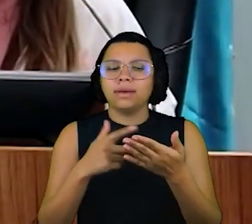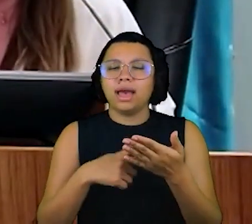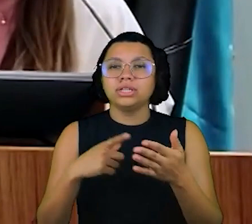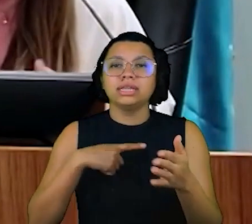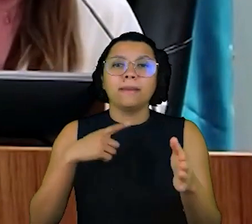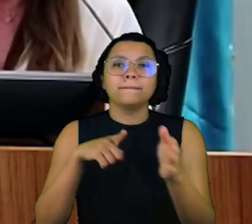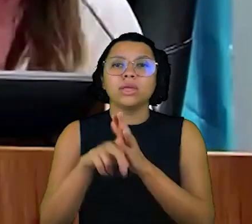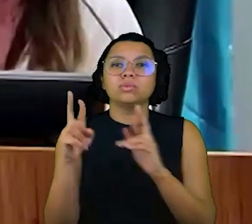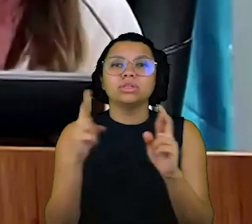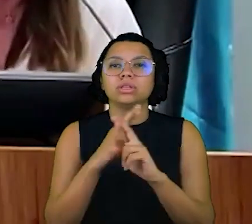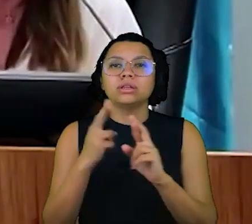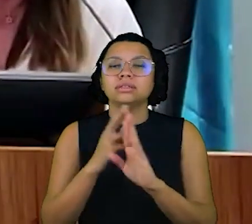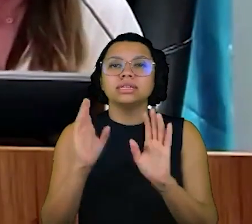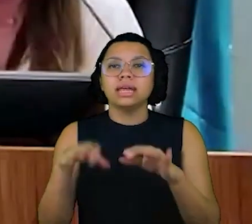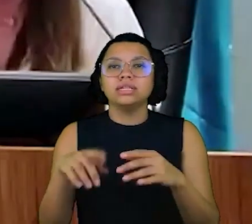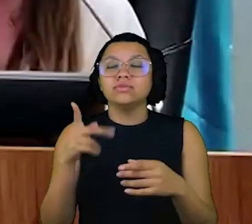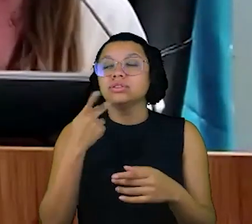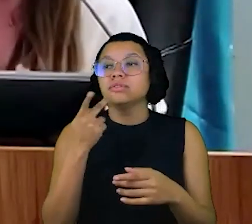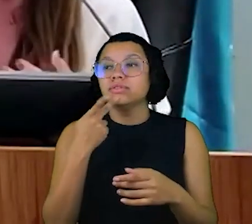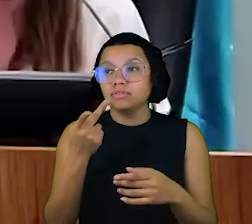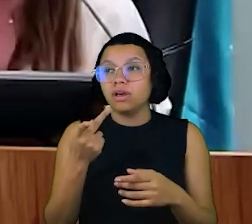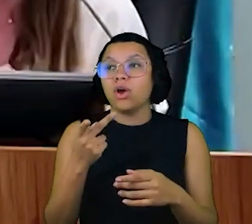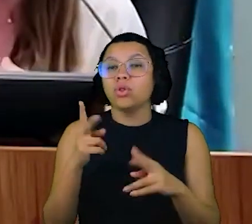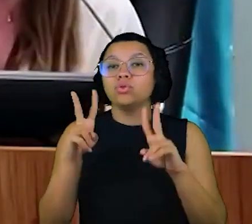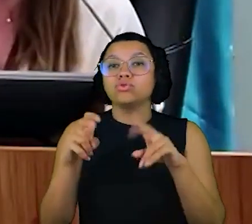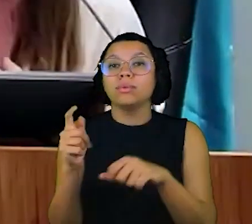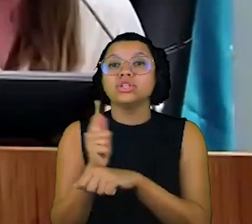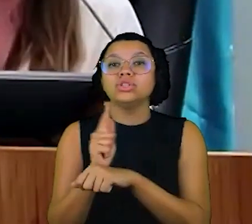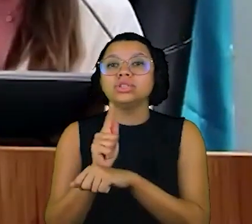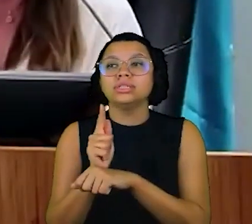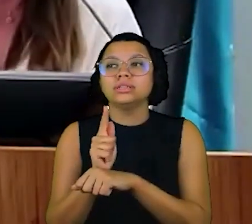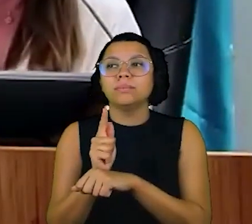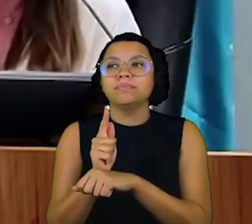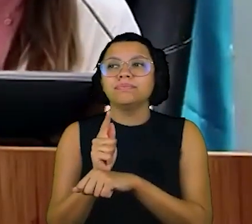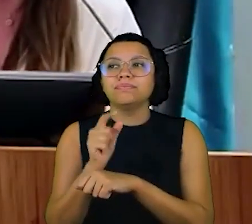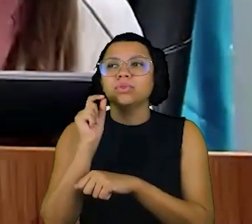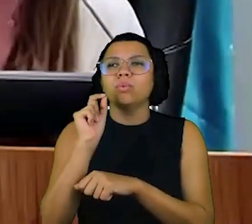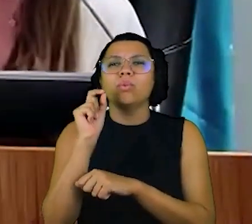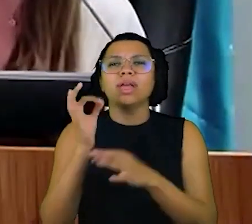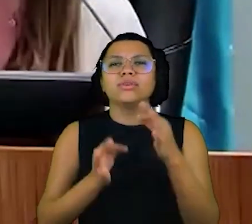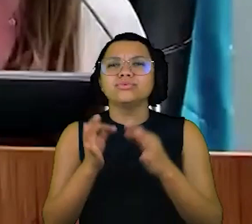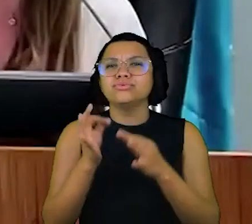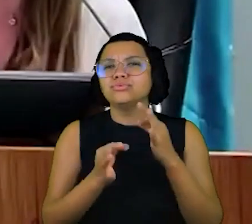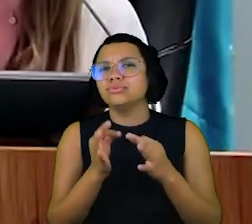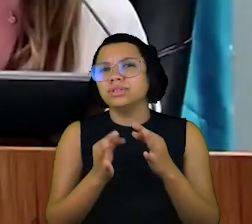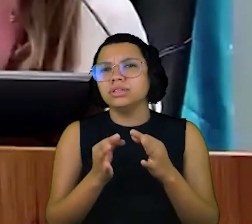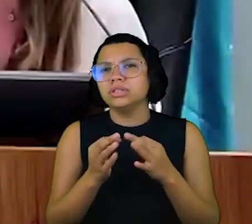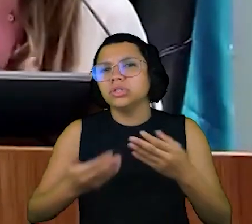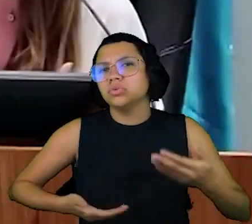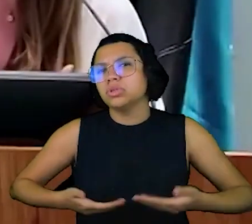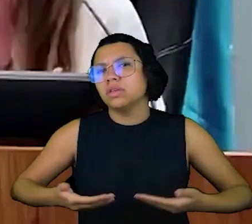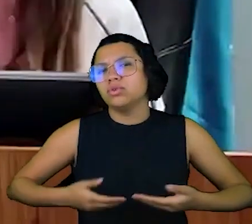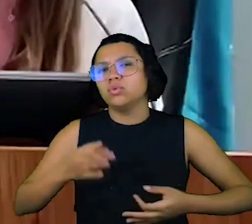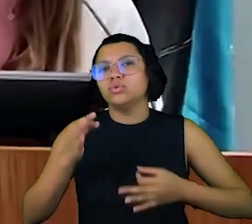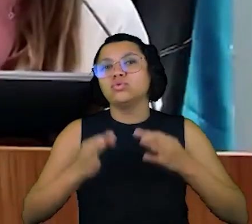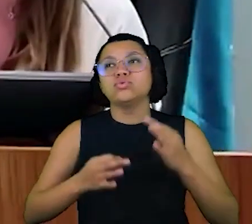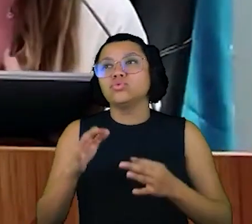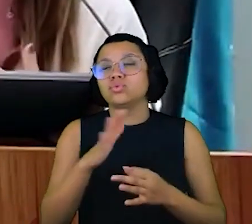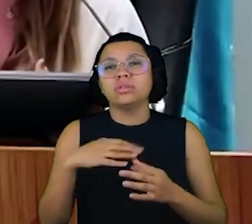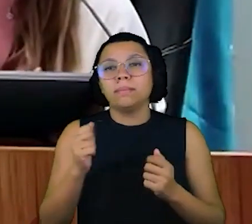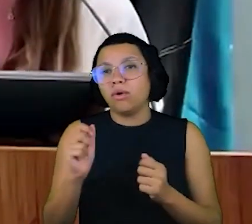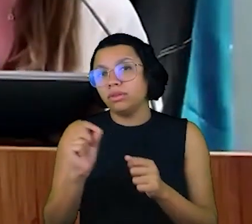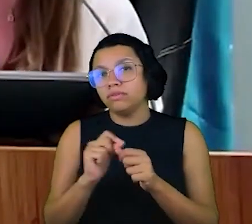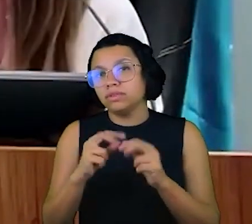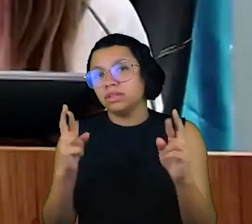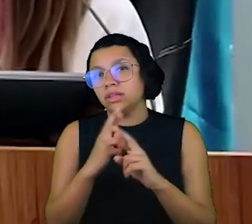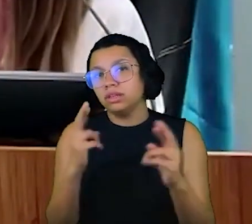que o pessoal já mandou antes aqui a respeito disso, e você falou a respeito justamente dessa questão da gestão. O que os juízes, os